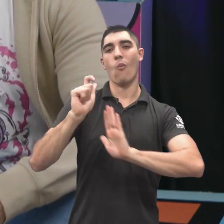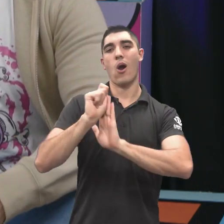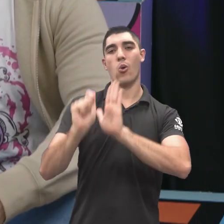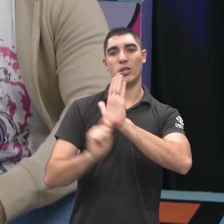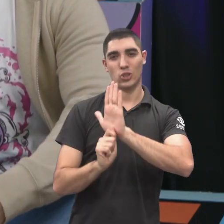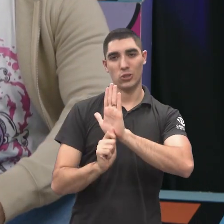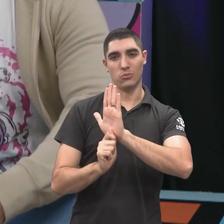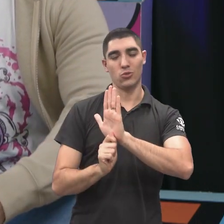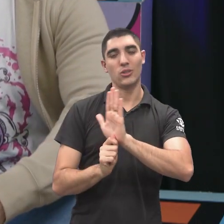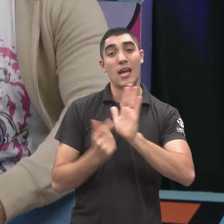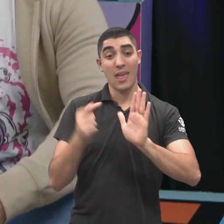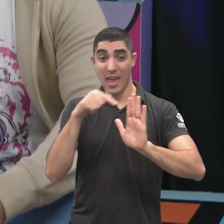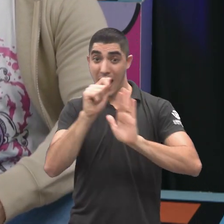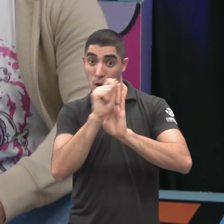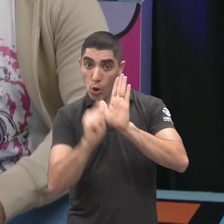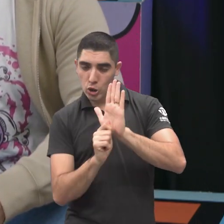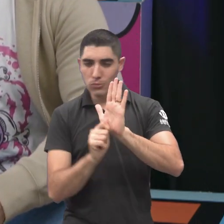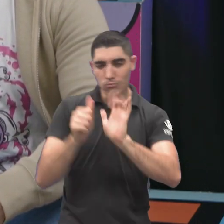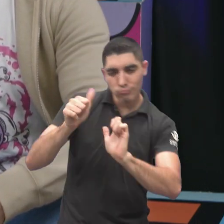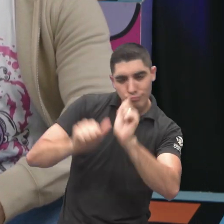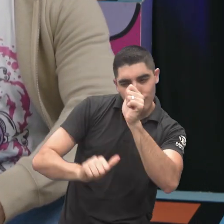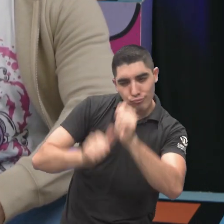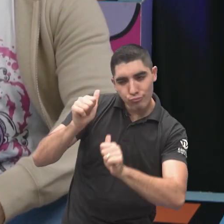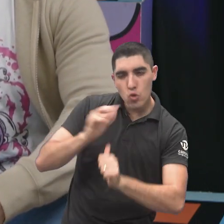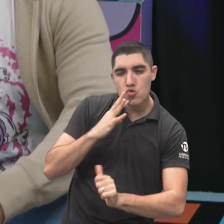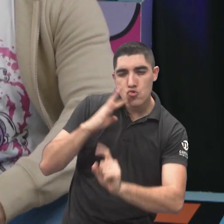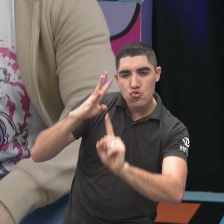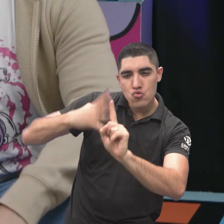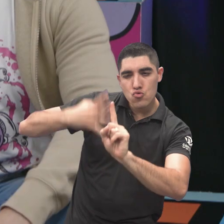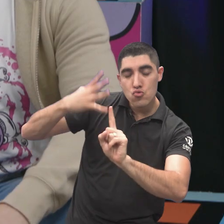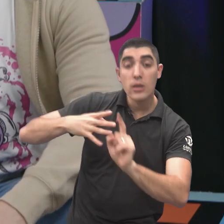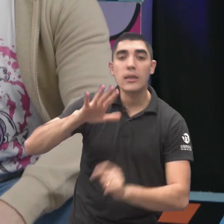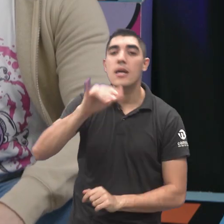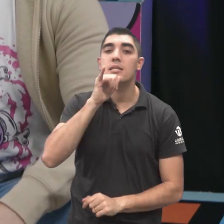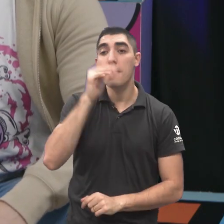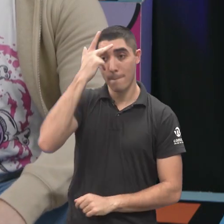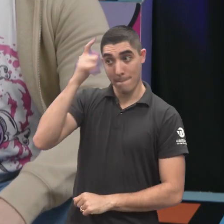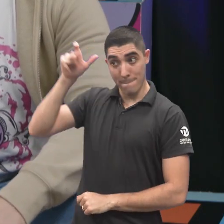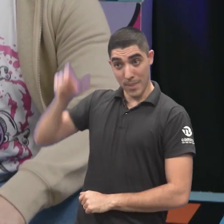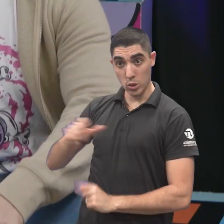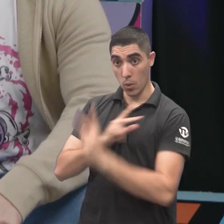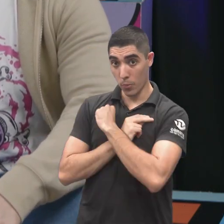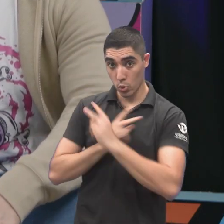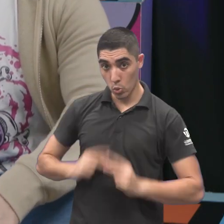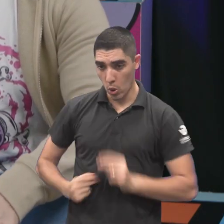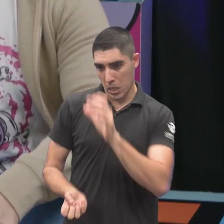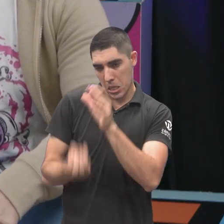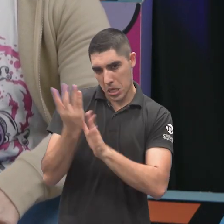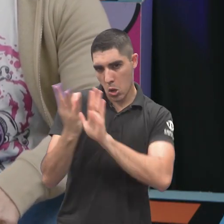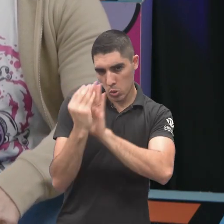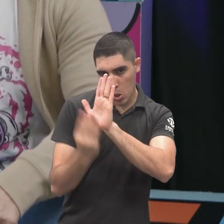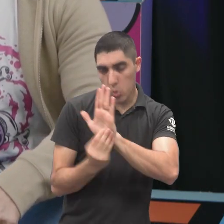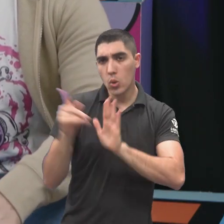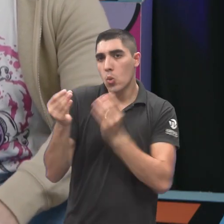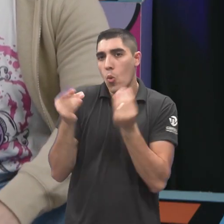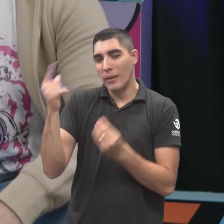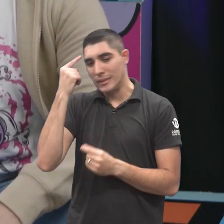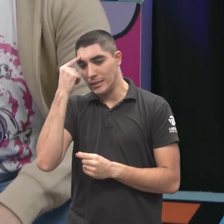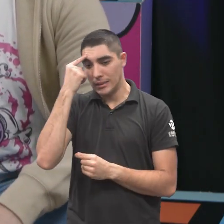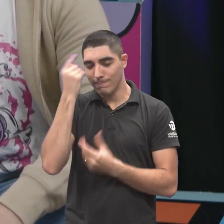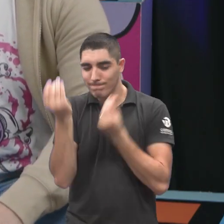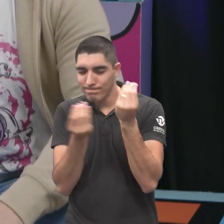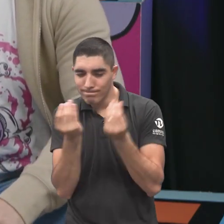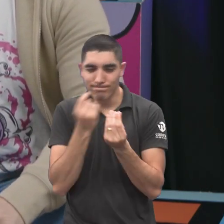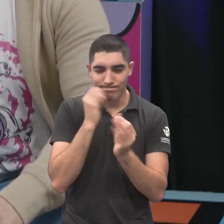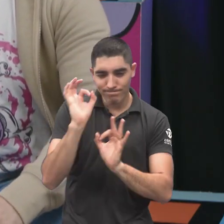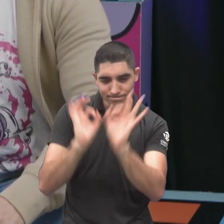ser personalizados. Qual o tamanho desse desafio para os produtores? Eles vão precisar se adaptar a esse público-alvo? Isso é mais